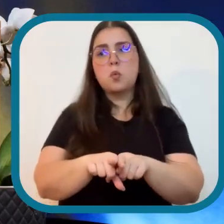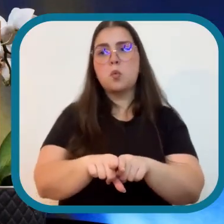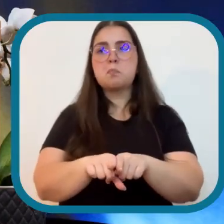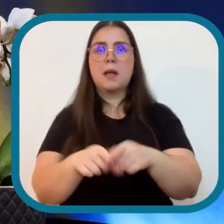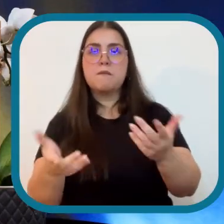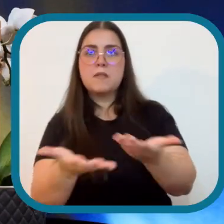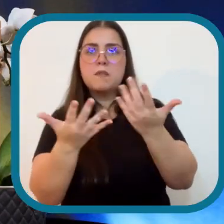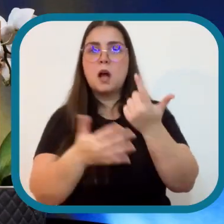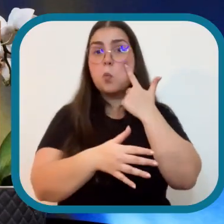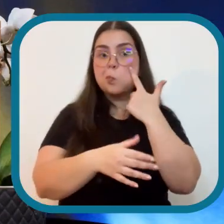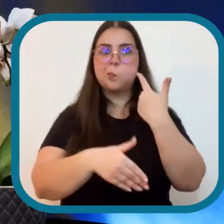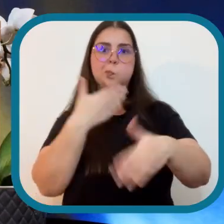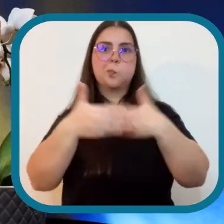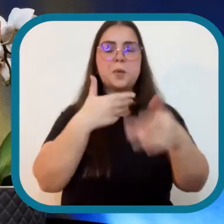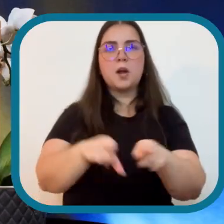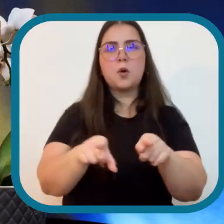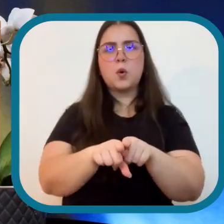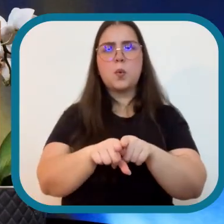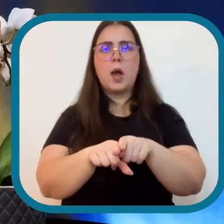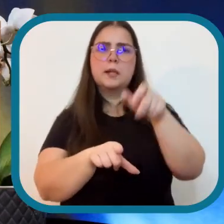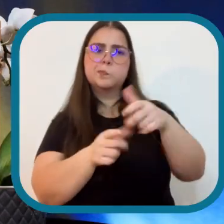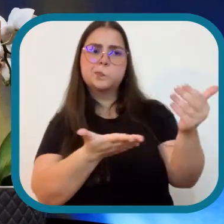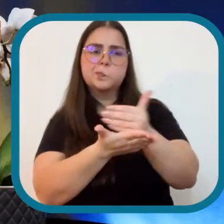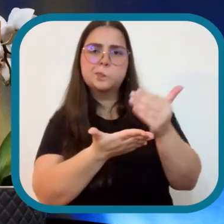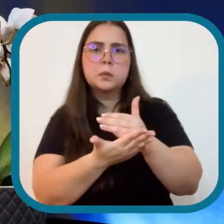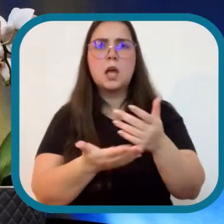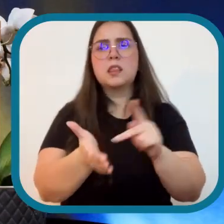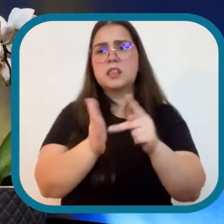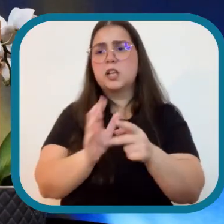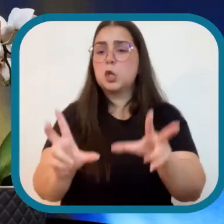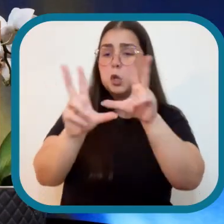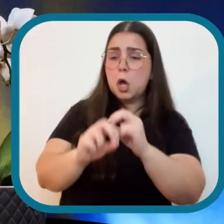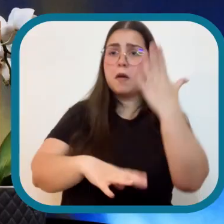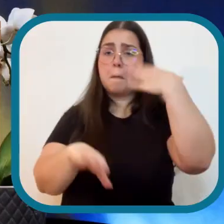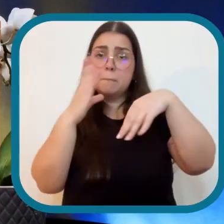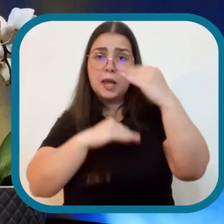upskilling e reskilling que se ouve nos recursos humanos. As pessoas aprendem novas técnicas, aprendem